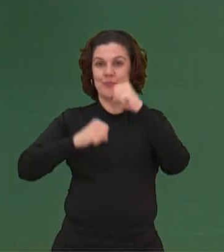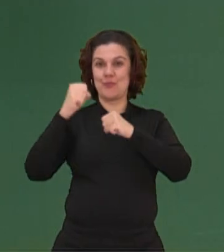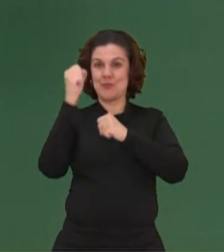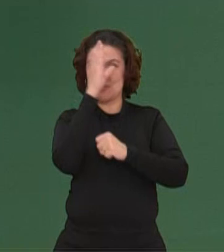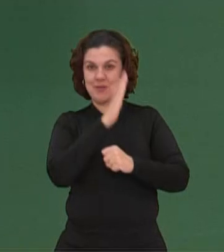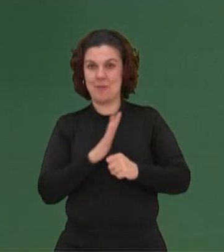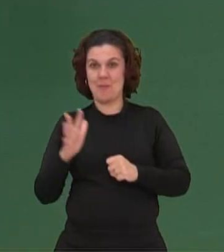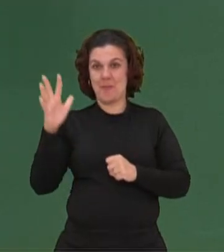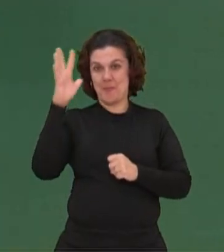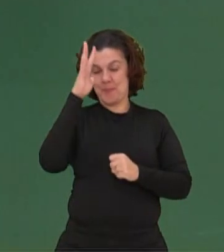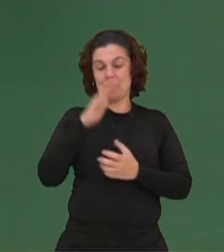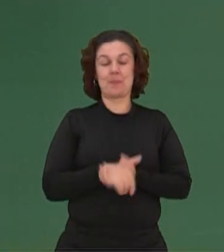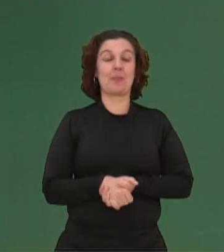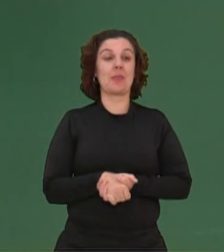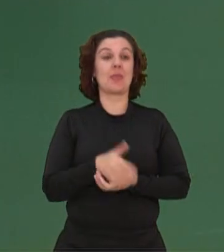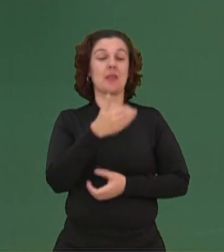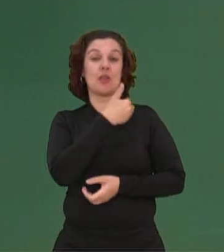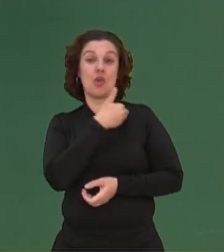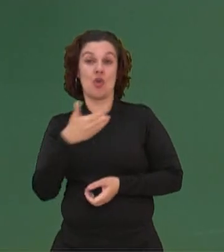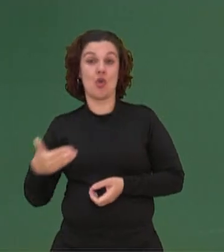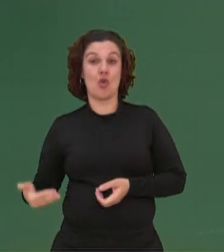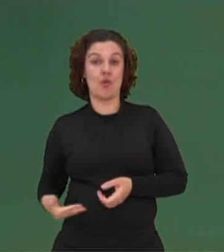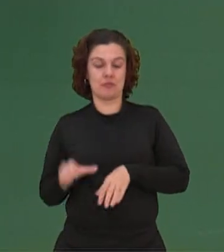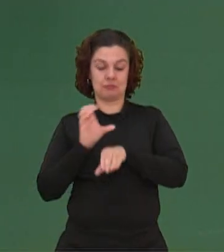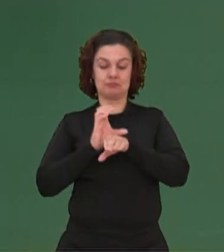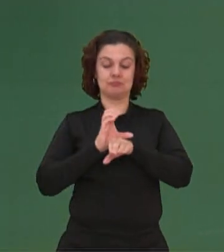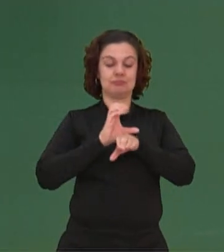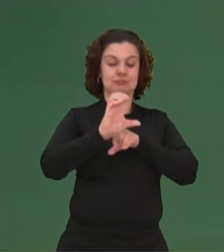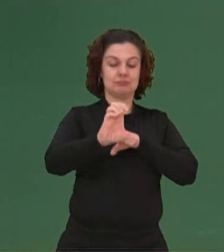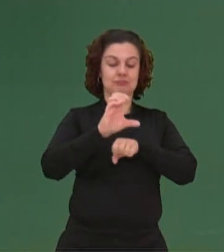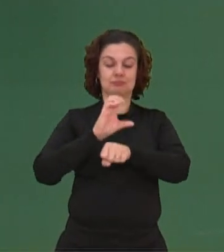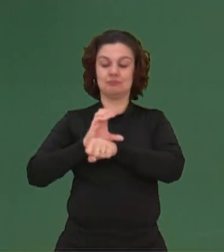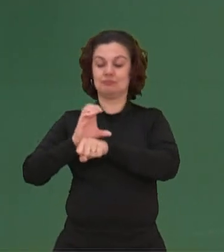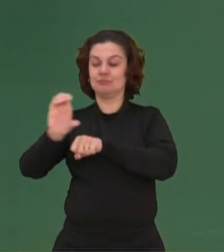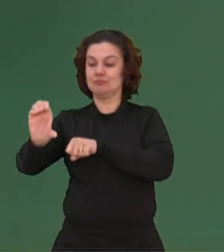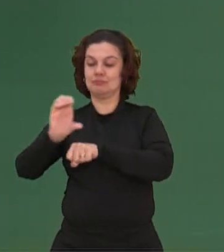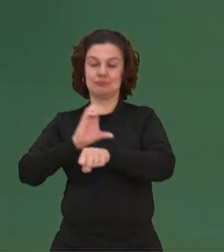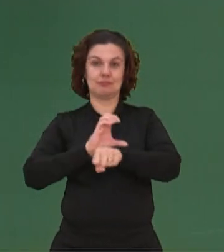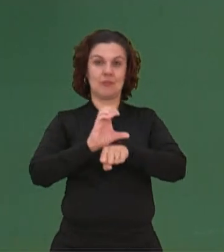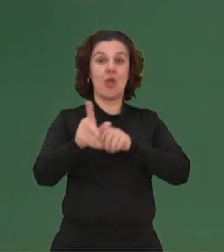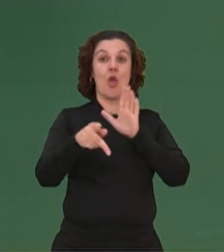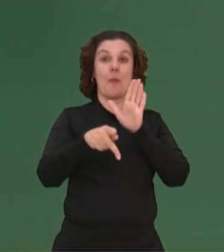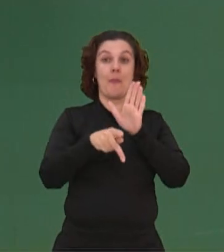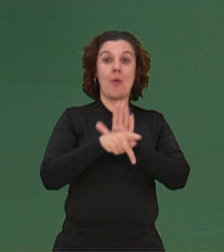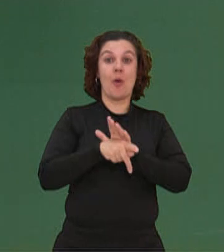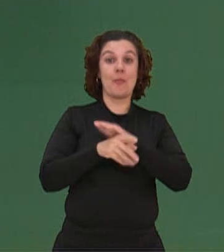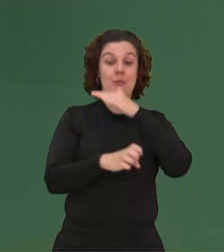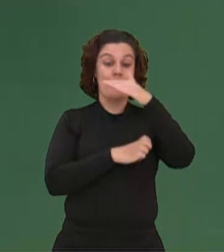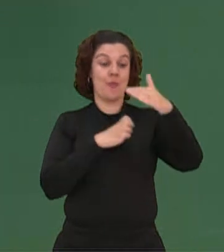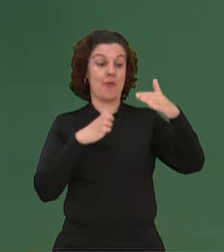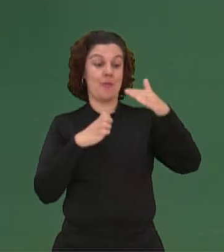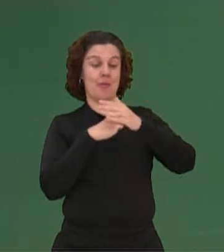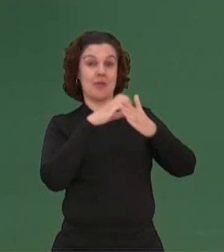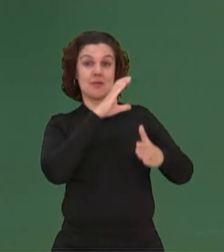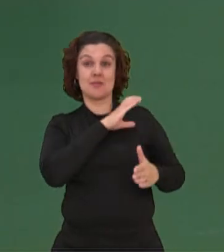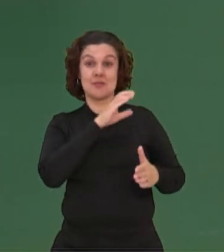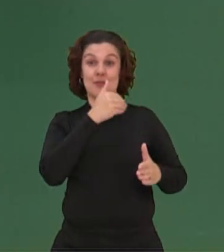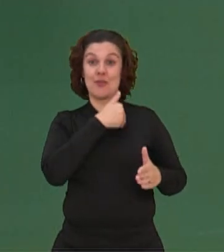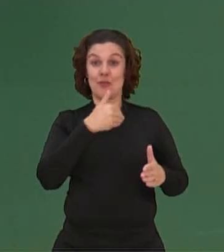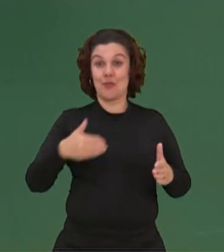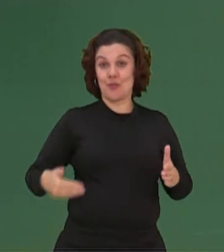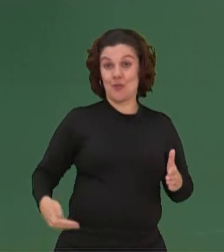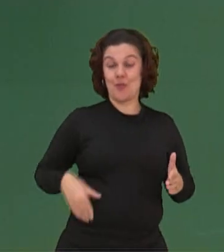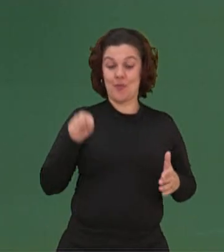o governo, assumiu o papel de investidor, criando empresas estatais, empresas